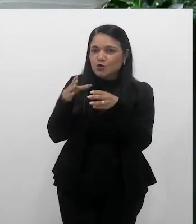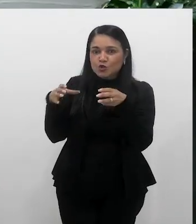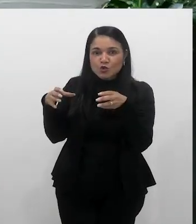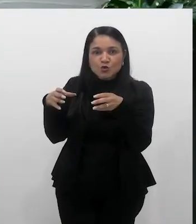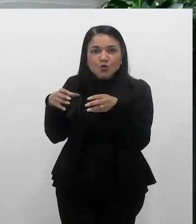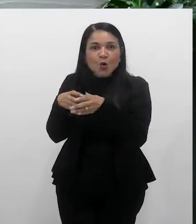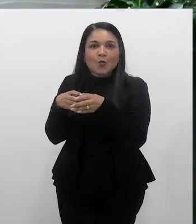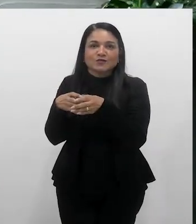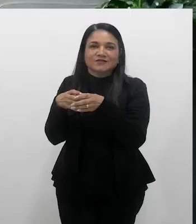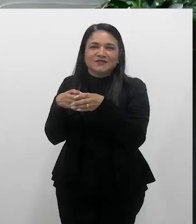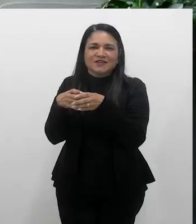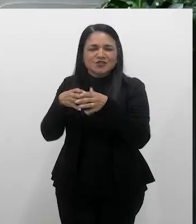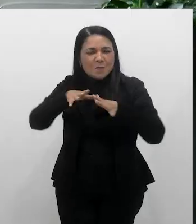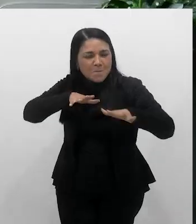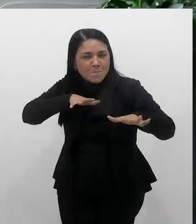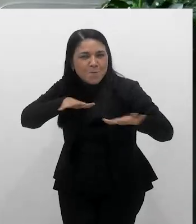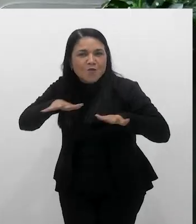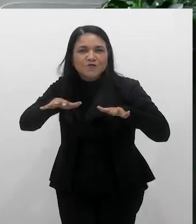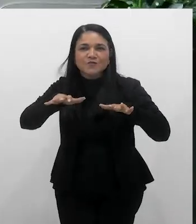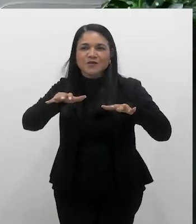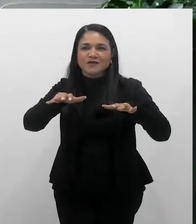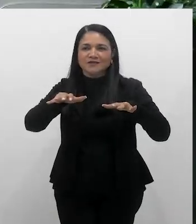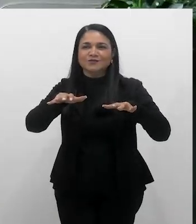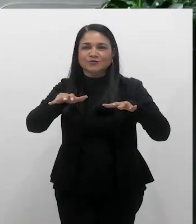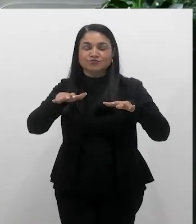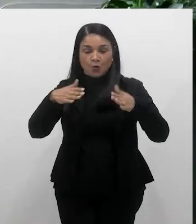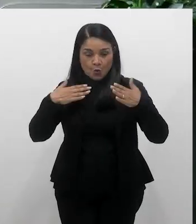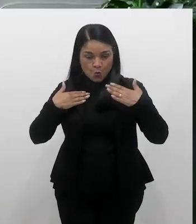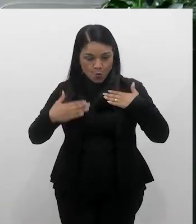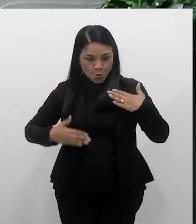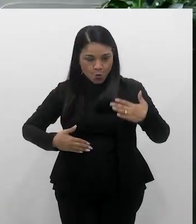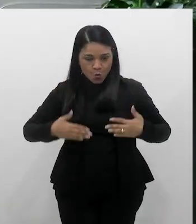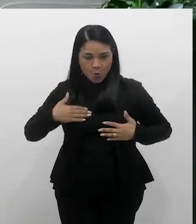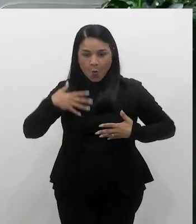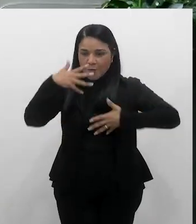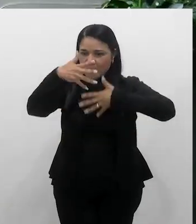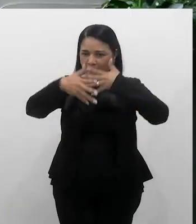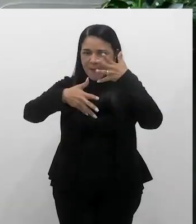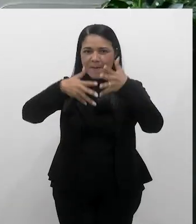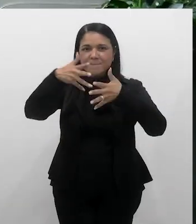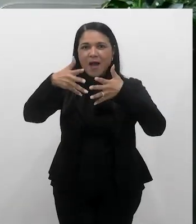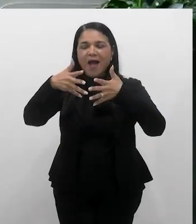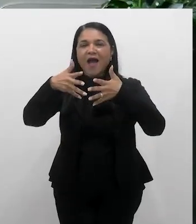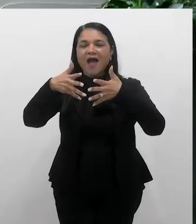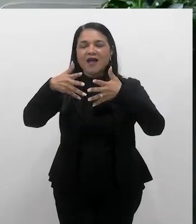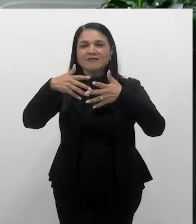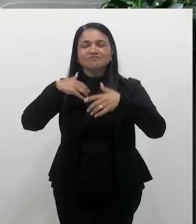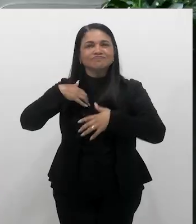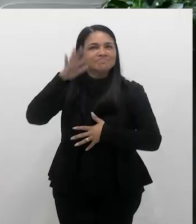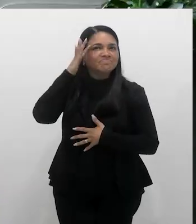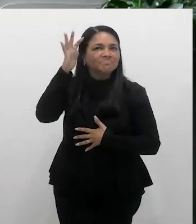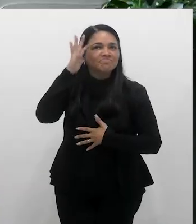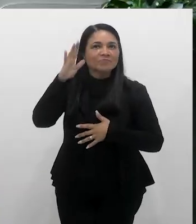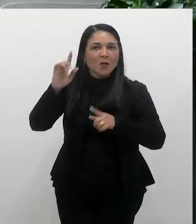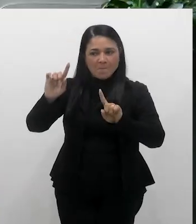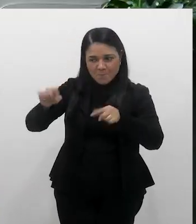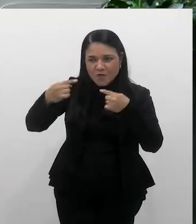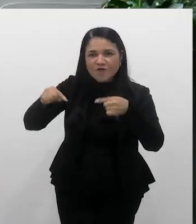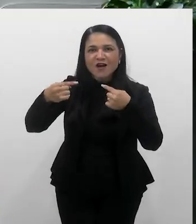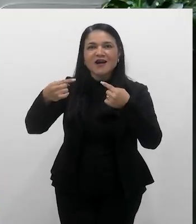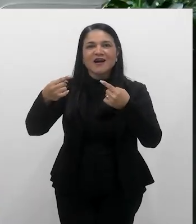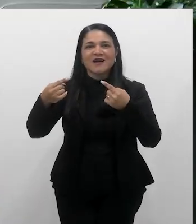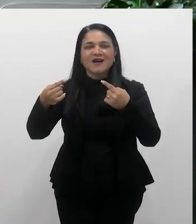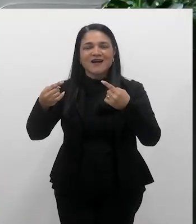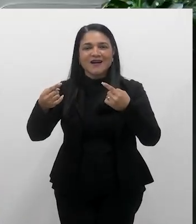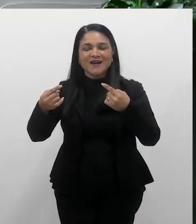isso é fundamental. Movimento, né? Movimento, pois O é. corpo fala. Exato. A palavra E certa. reflexão, pensamento,